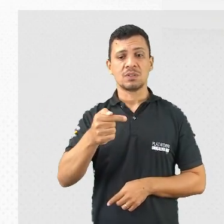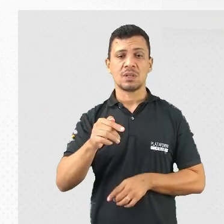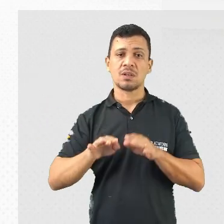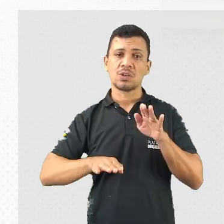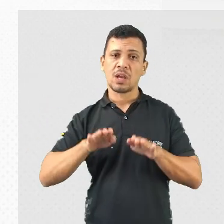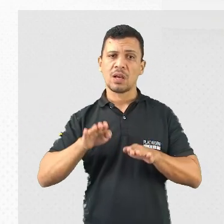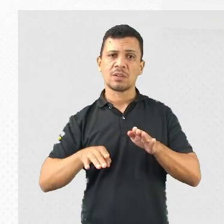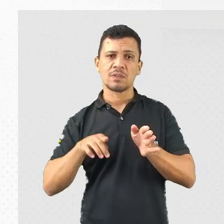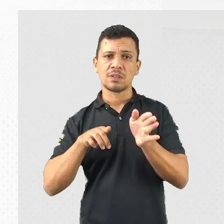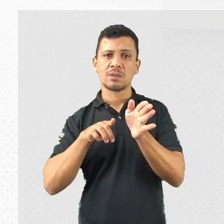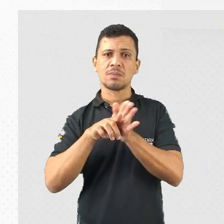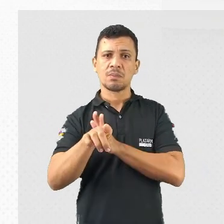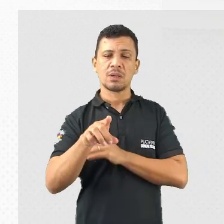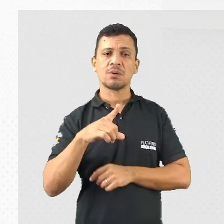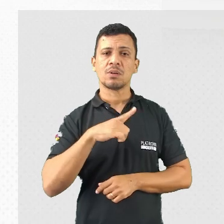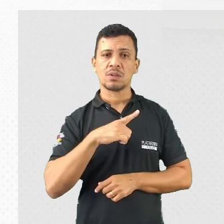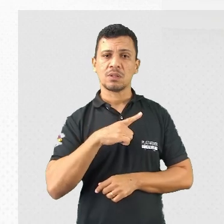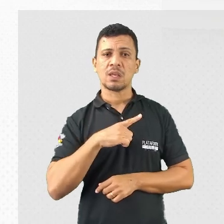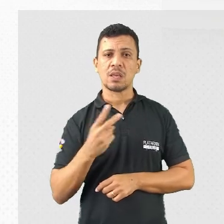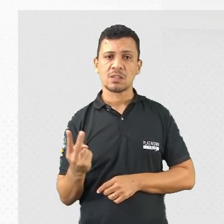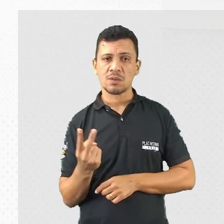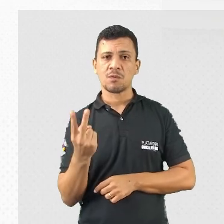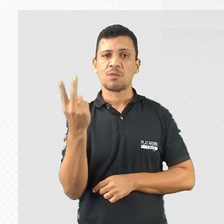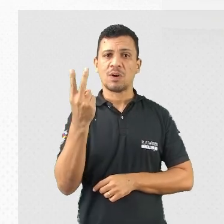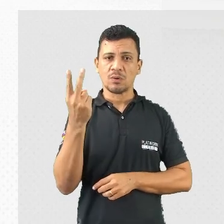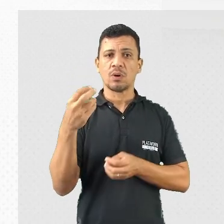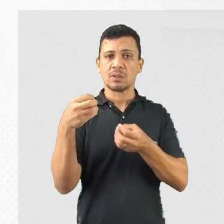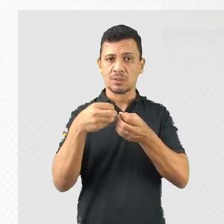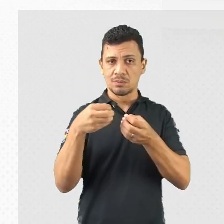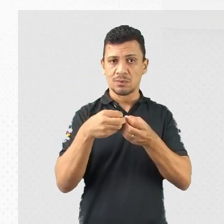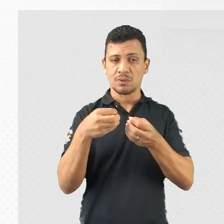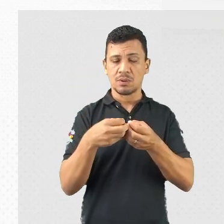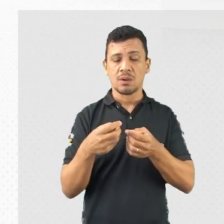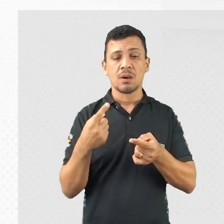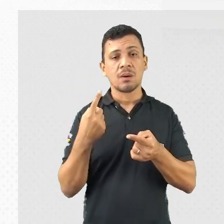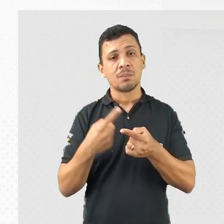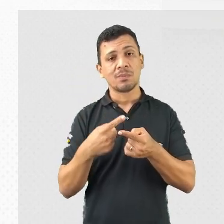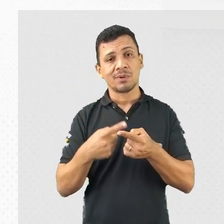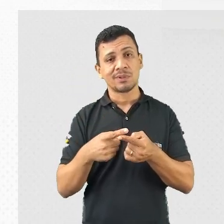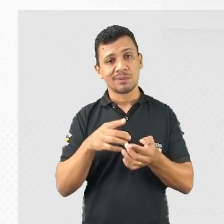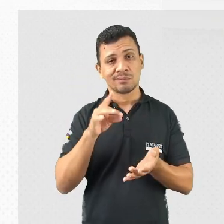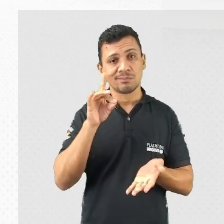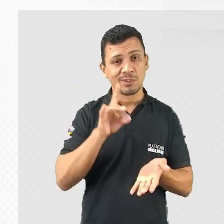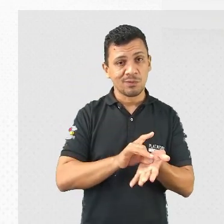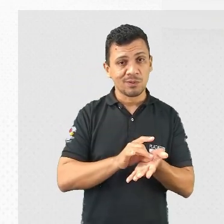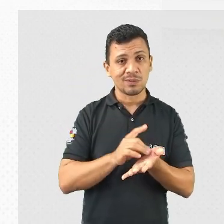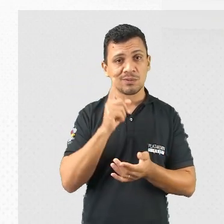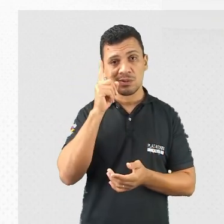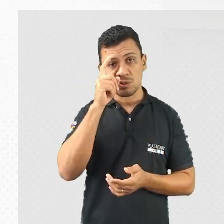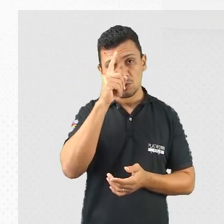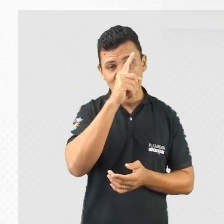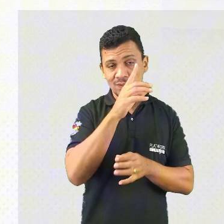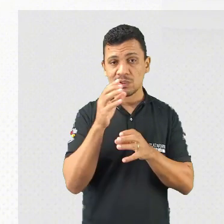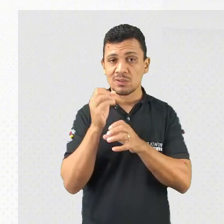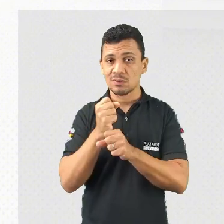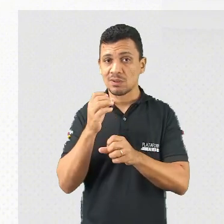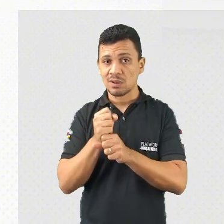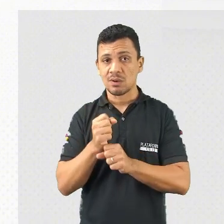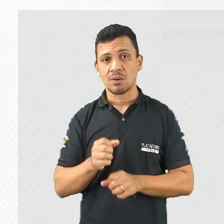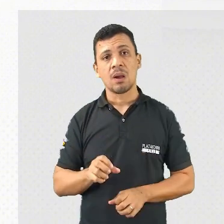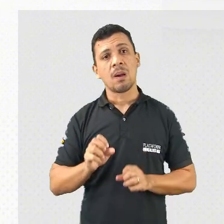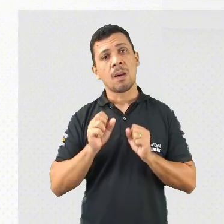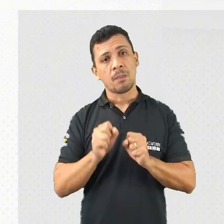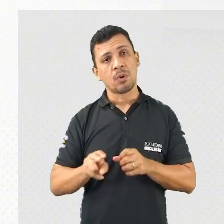dá esses valores para você aproximar, porque de fato na mão não dá para fazer. Você pode usar uma calculadora,